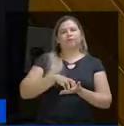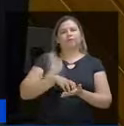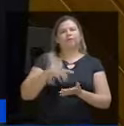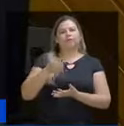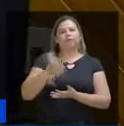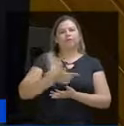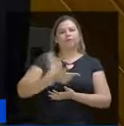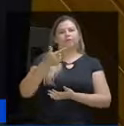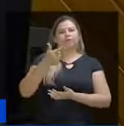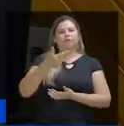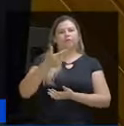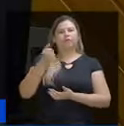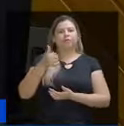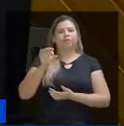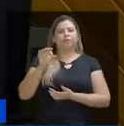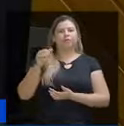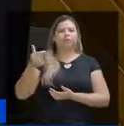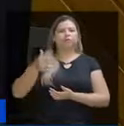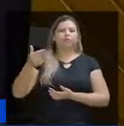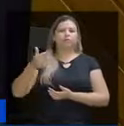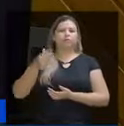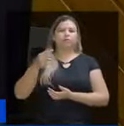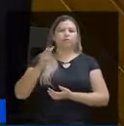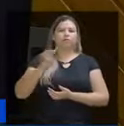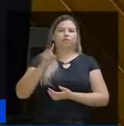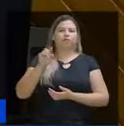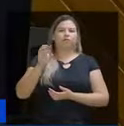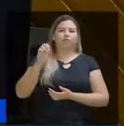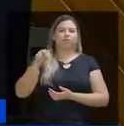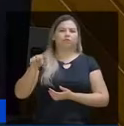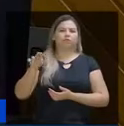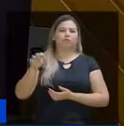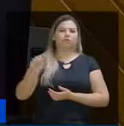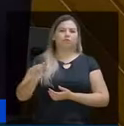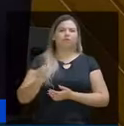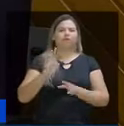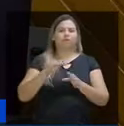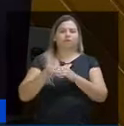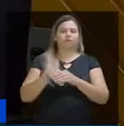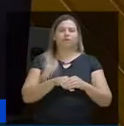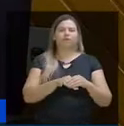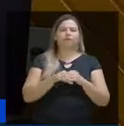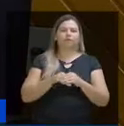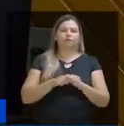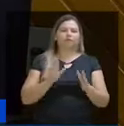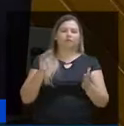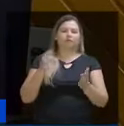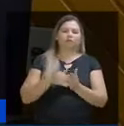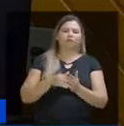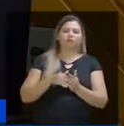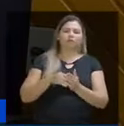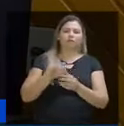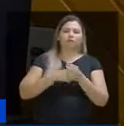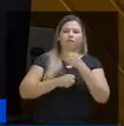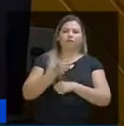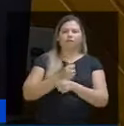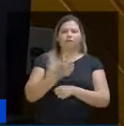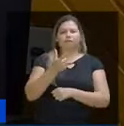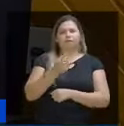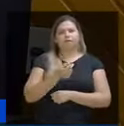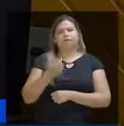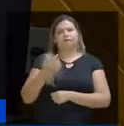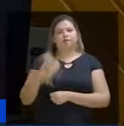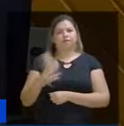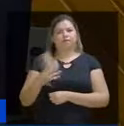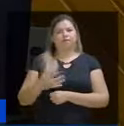o final do mandato legislativo para o qual concorreu, isto é, até o final de 2024. Por consequência